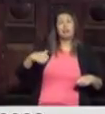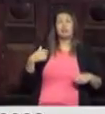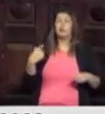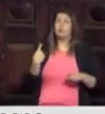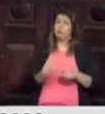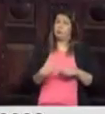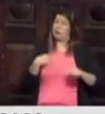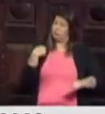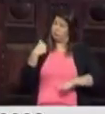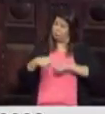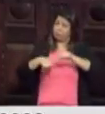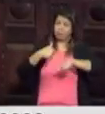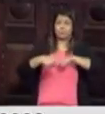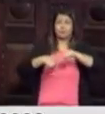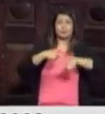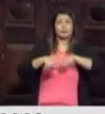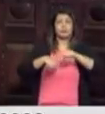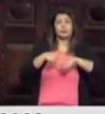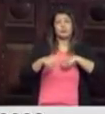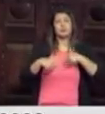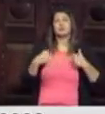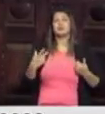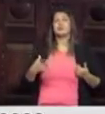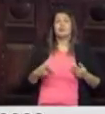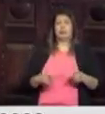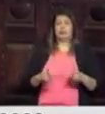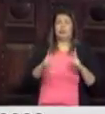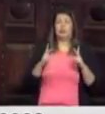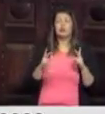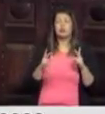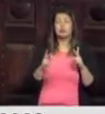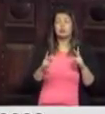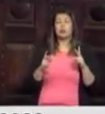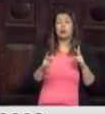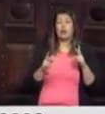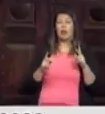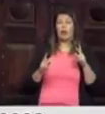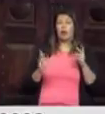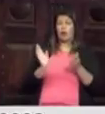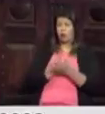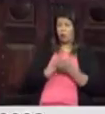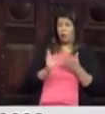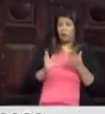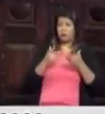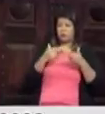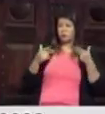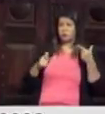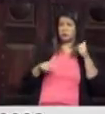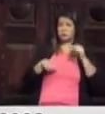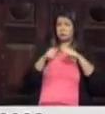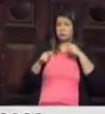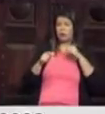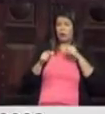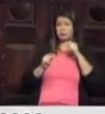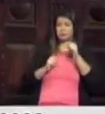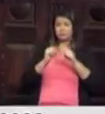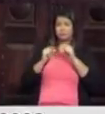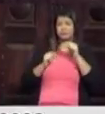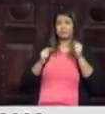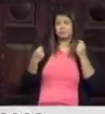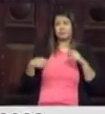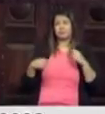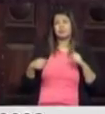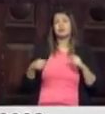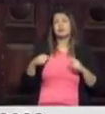mudança demográfica, uma modificação de uma série de conjunturas, a necessidade de reavaliar o sistema